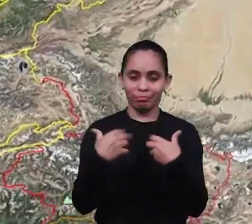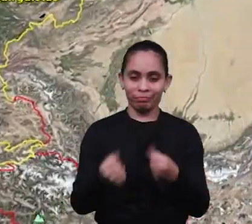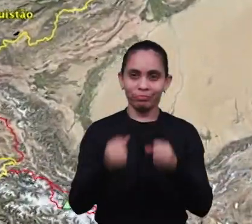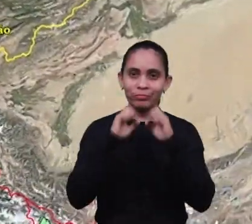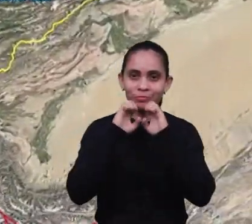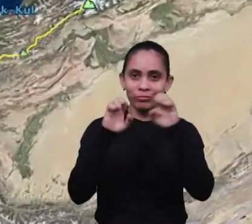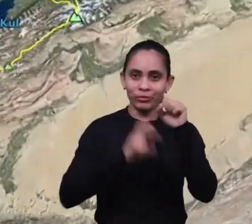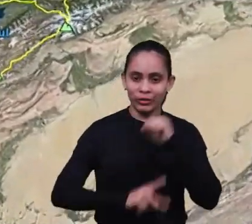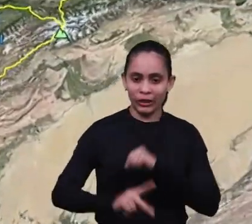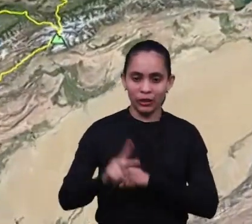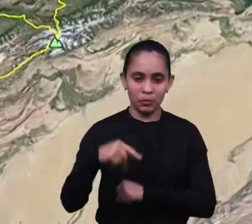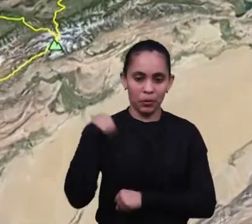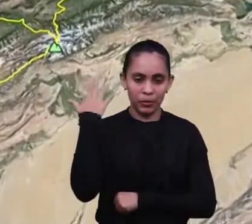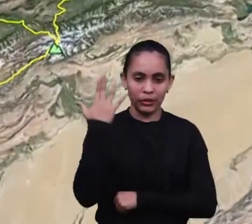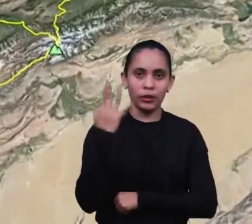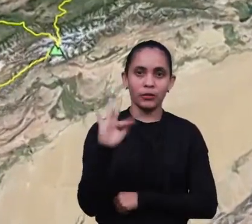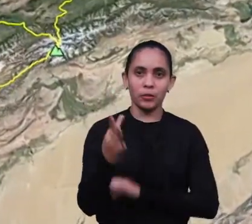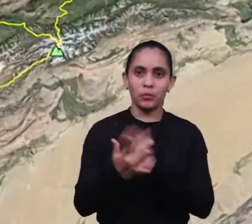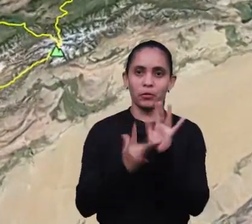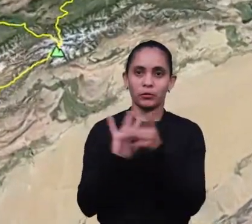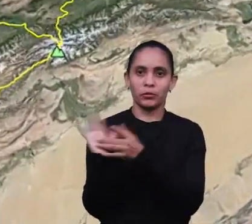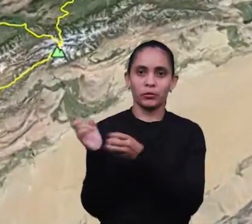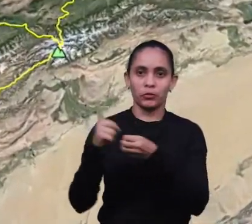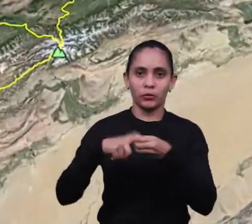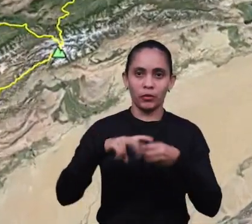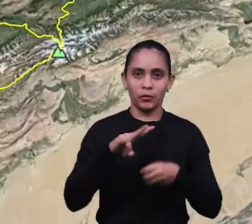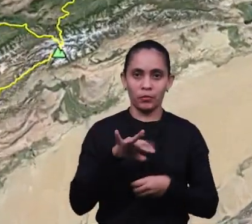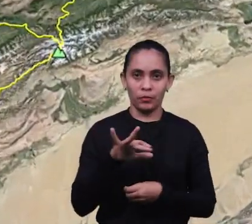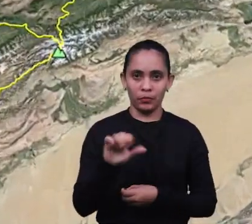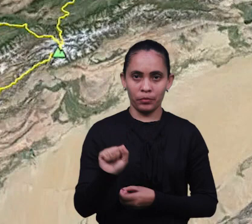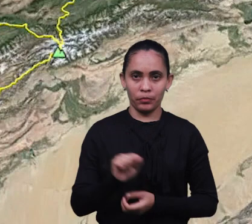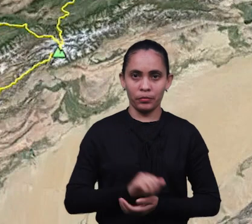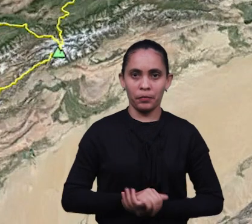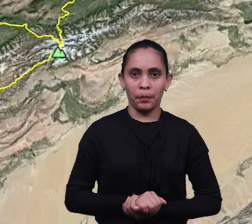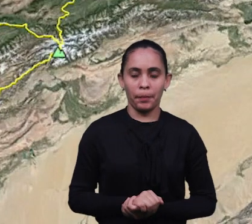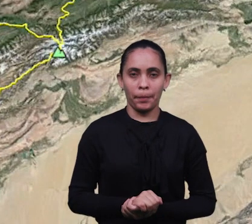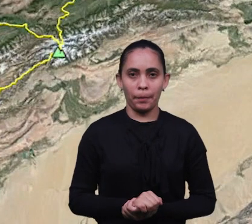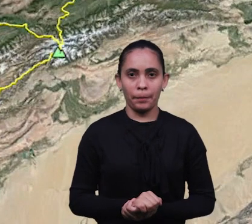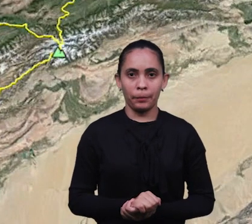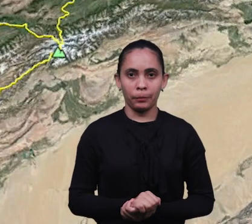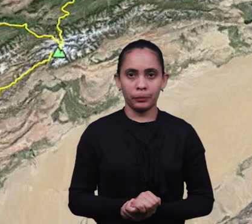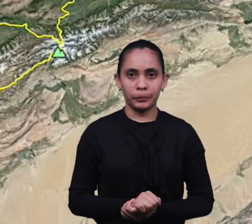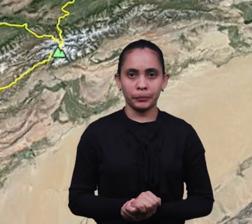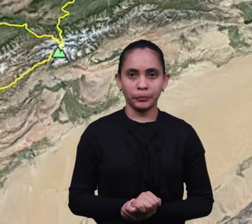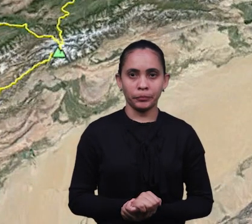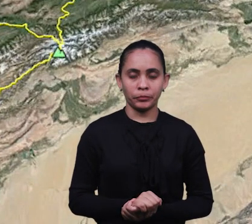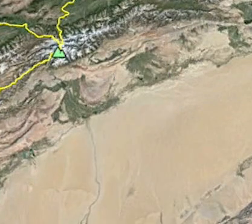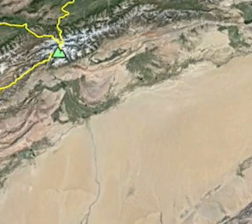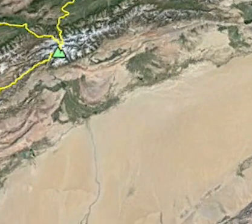pelo Evangelho eterno e pela mensagem da breve volta do Senhor Jesus.